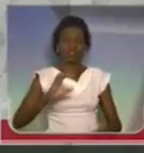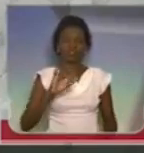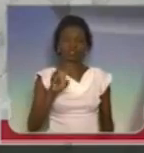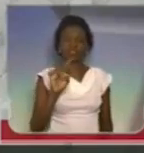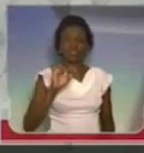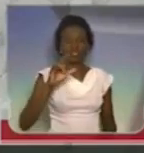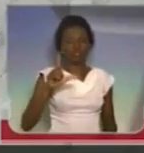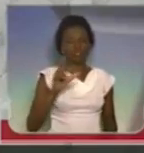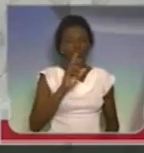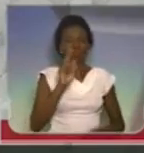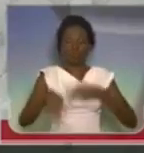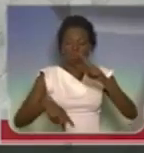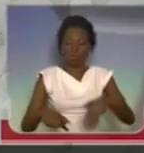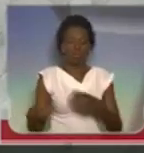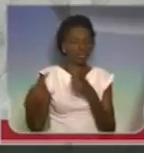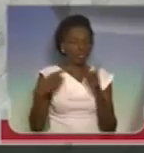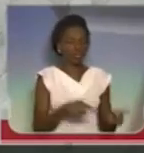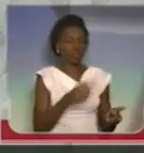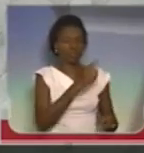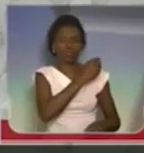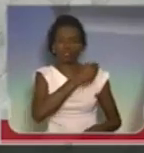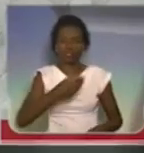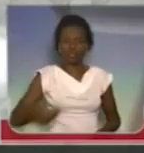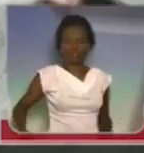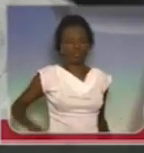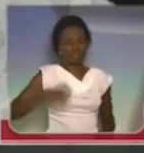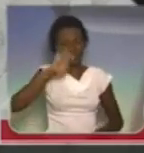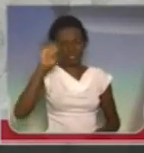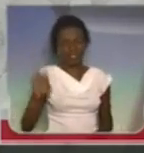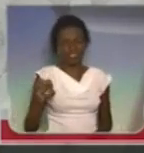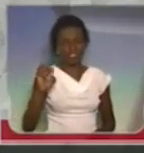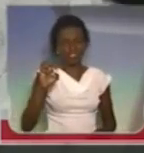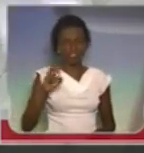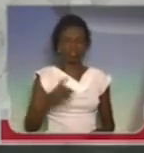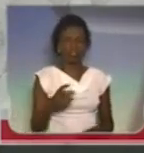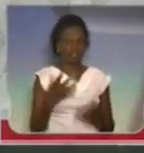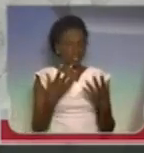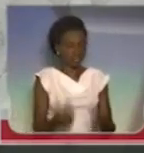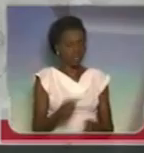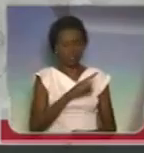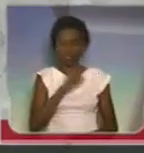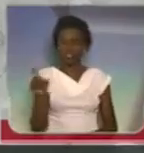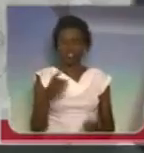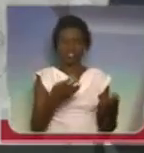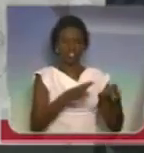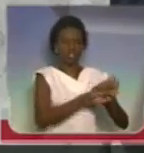governo estadual e não permita o fechamento dessas 94 escolas Muito obrigado senhor presidente